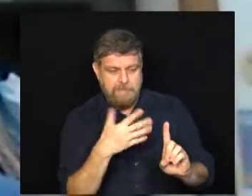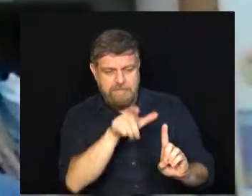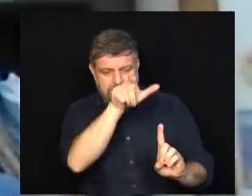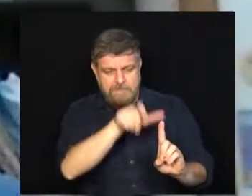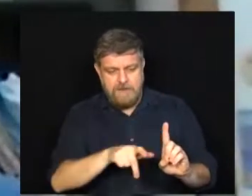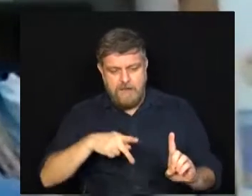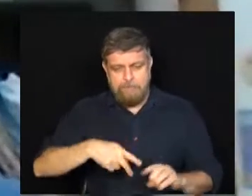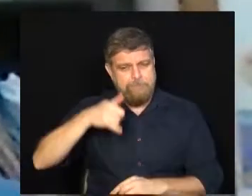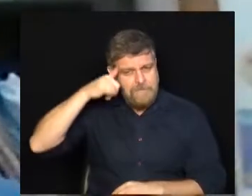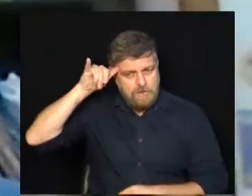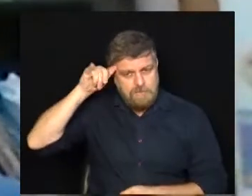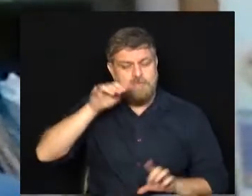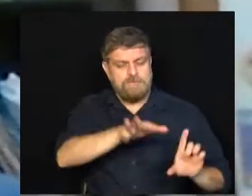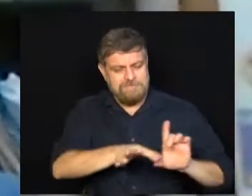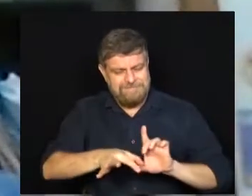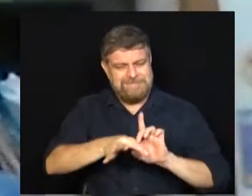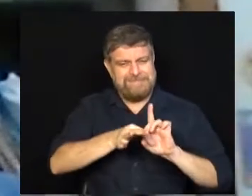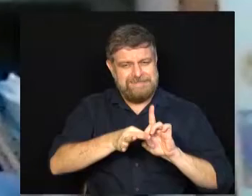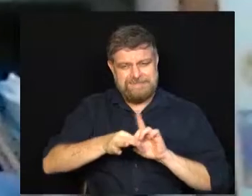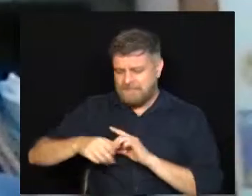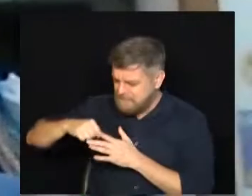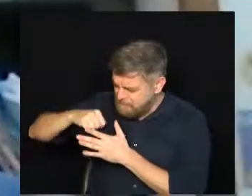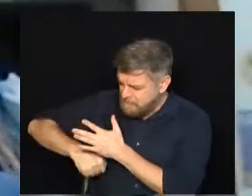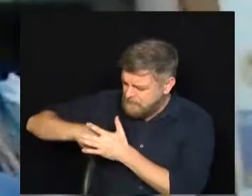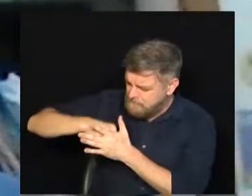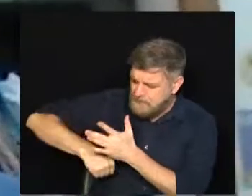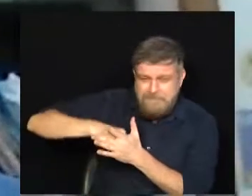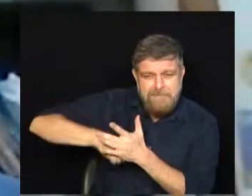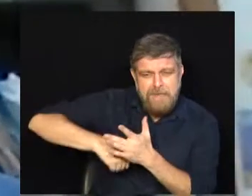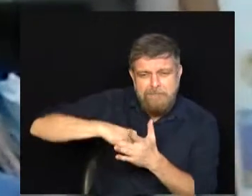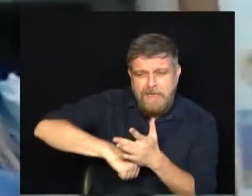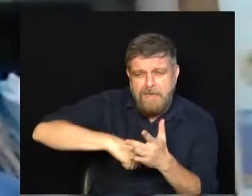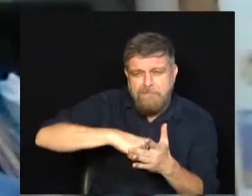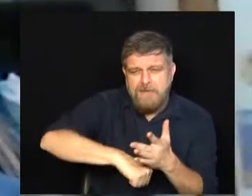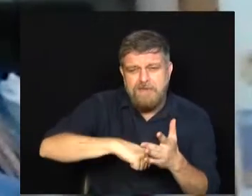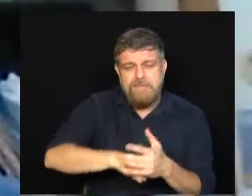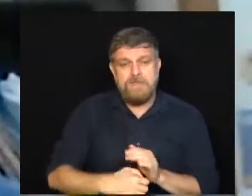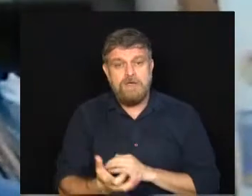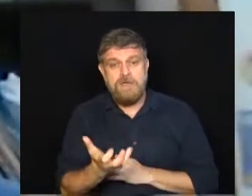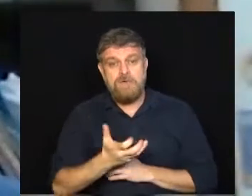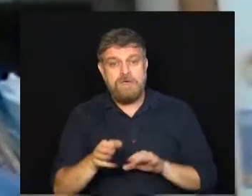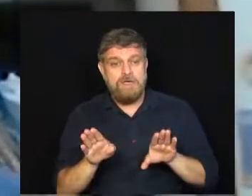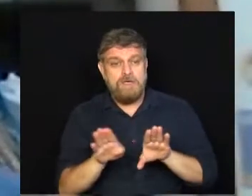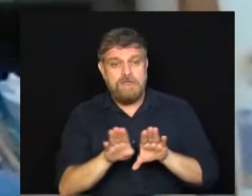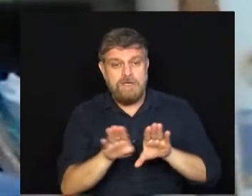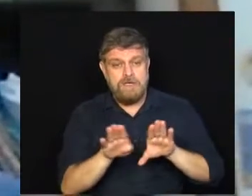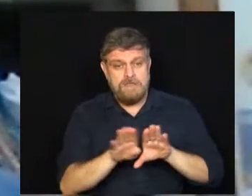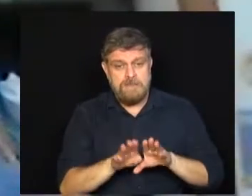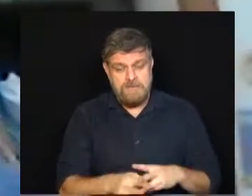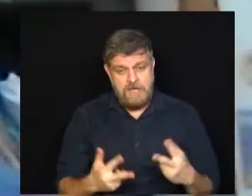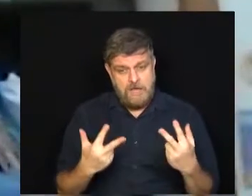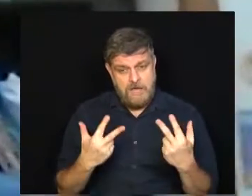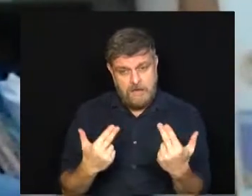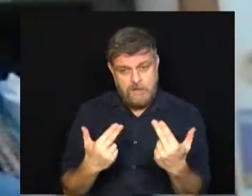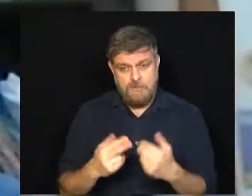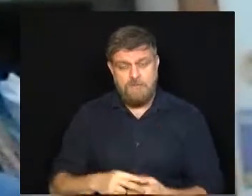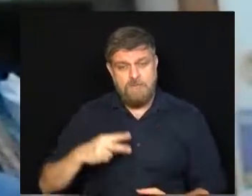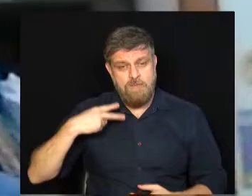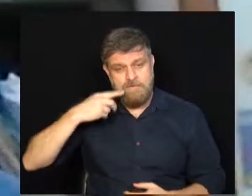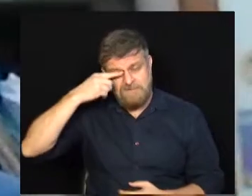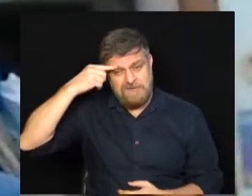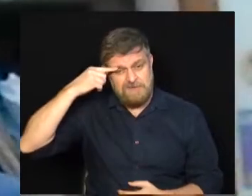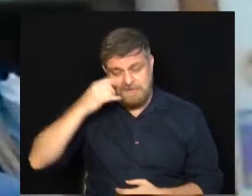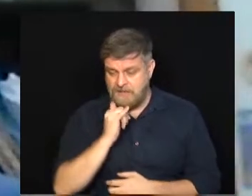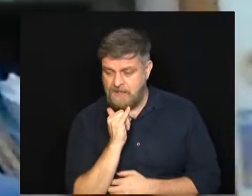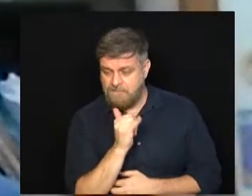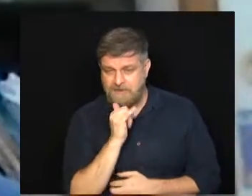longas jornadas, né? E registrar, como a própria apresentadora nos colocou, a primeira vez que